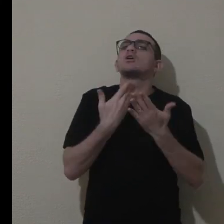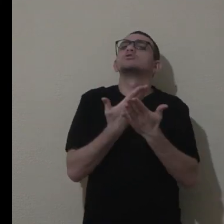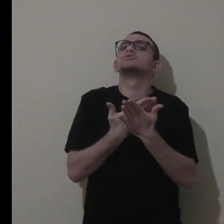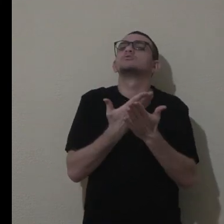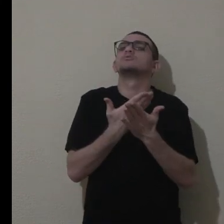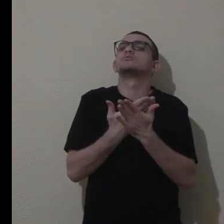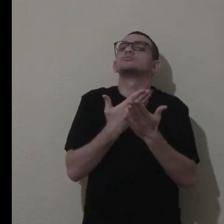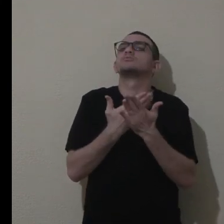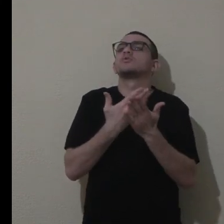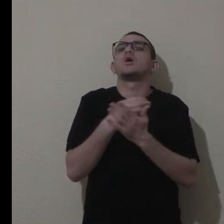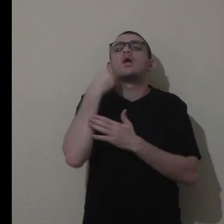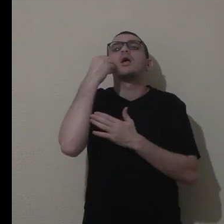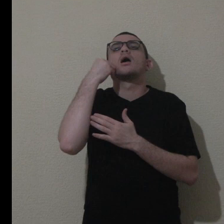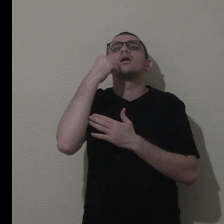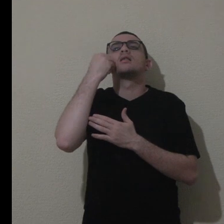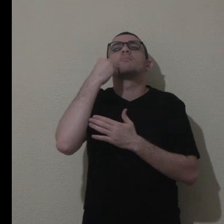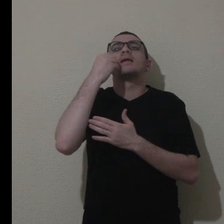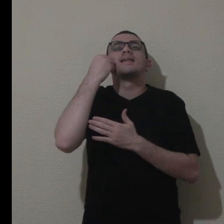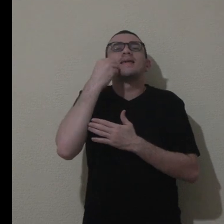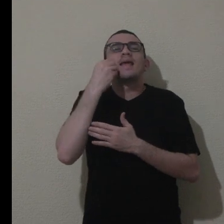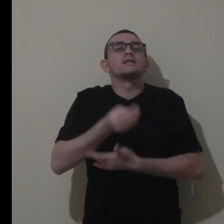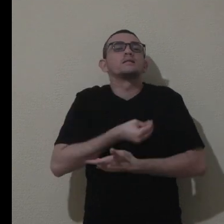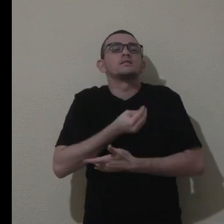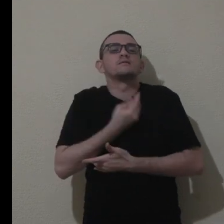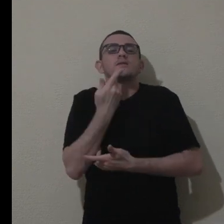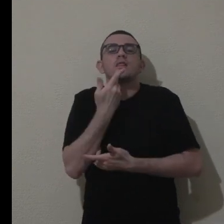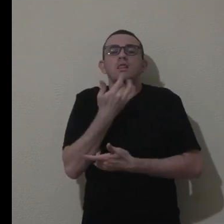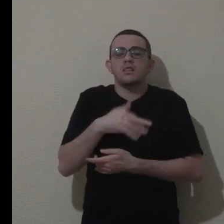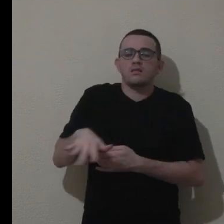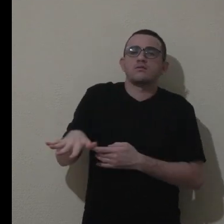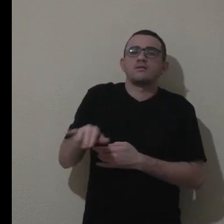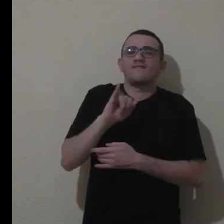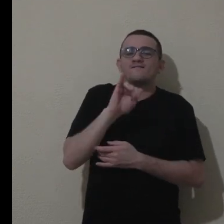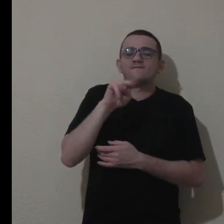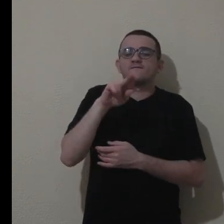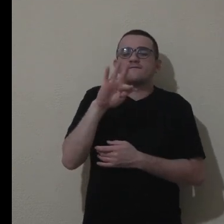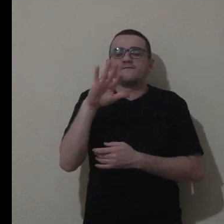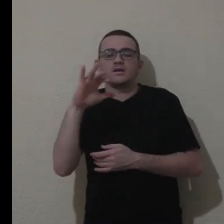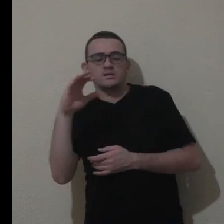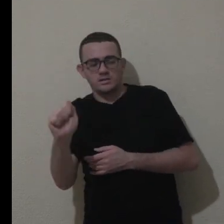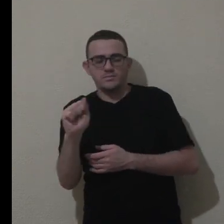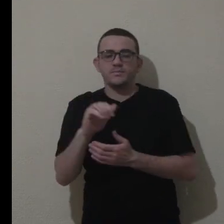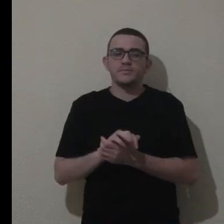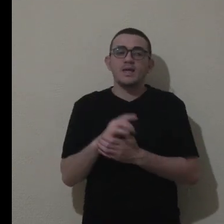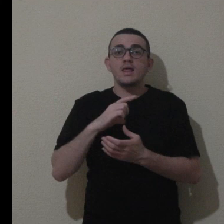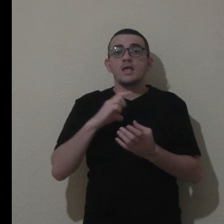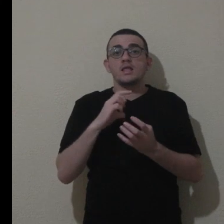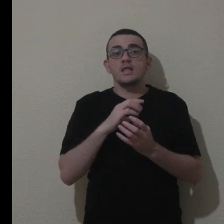que estuda as experiências adversas da infância. E eles categorizam,